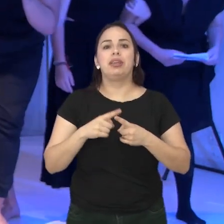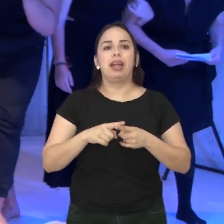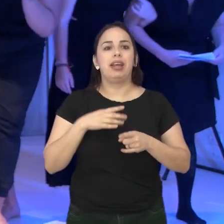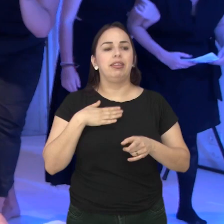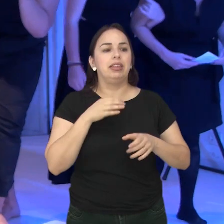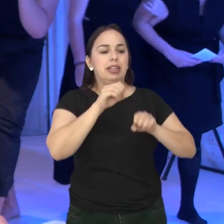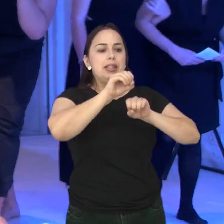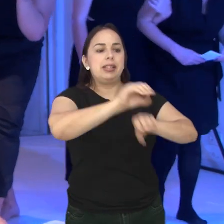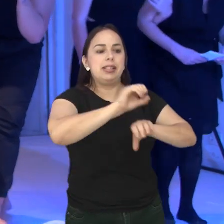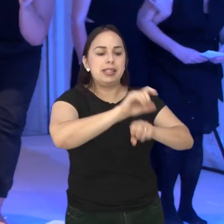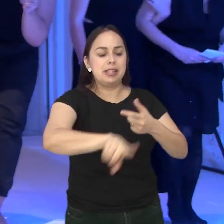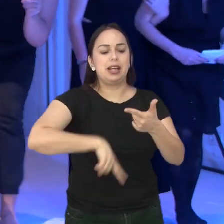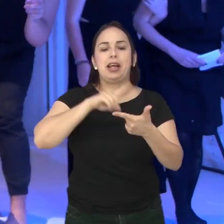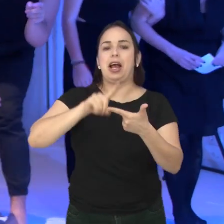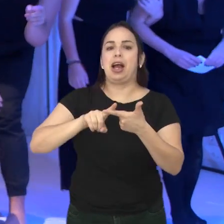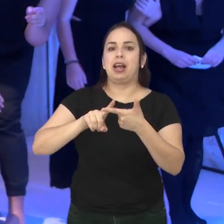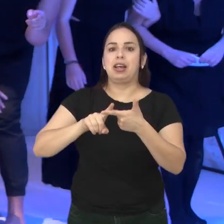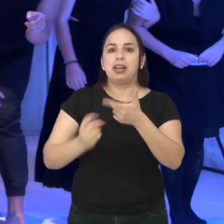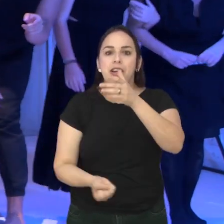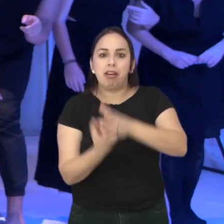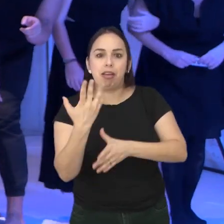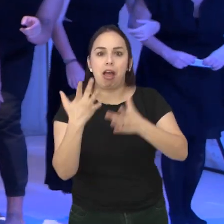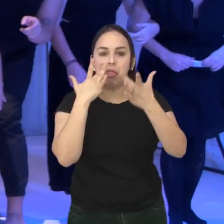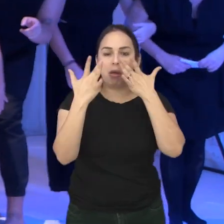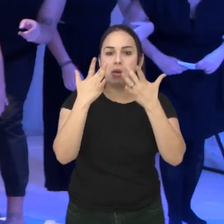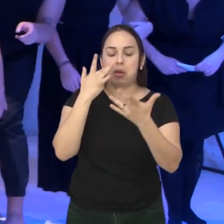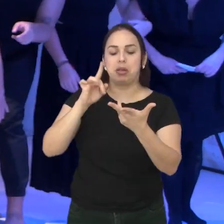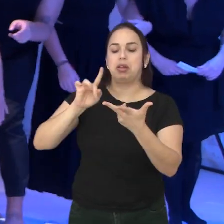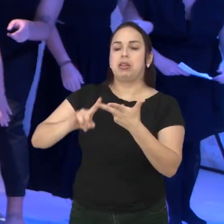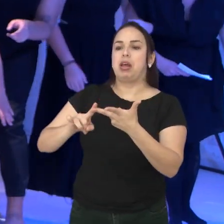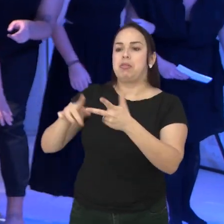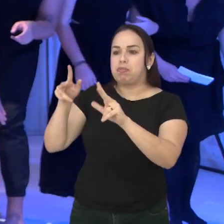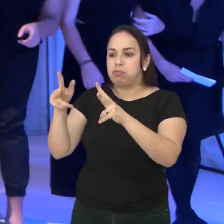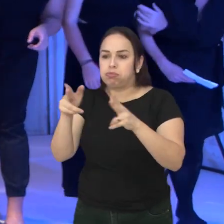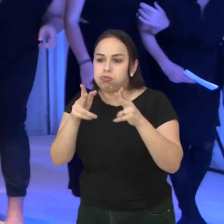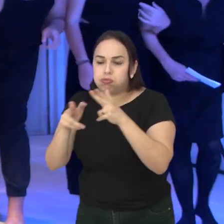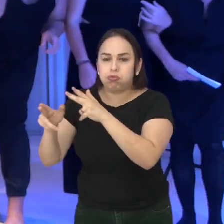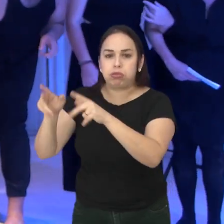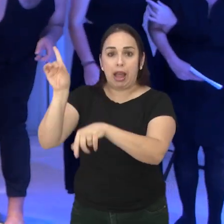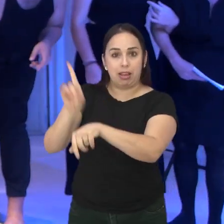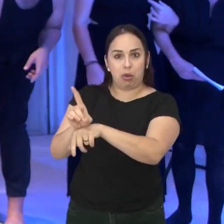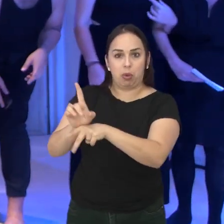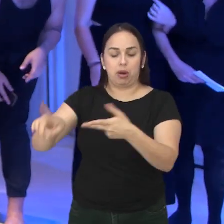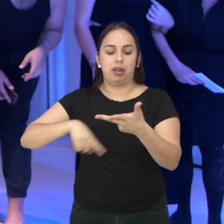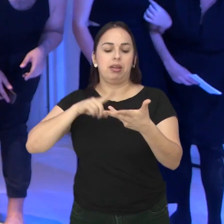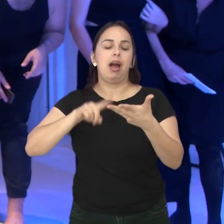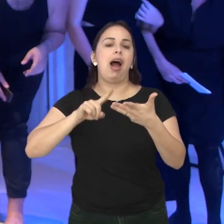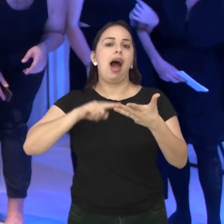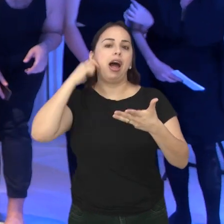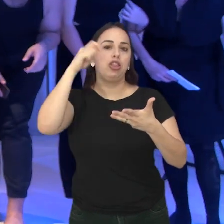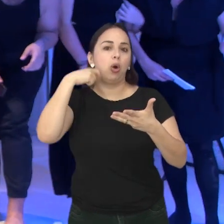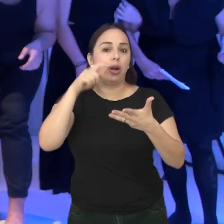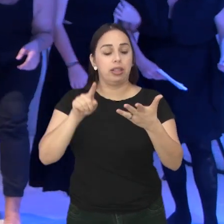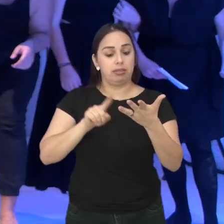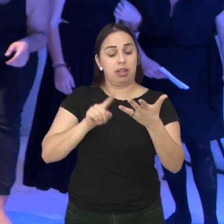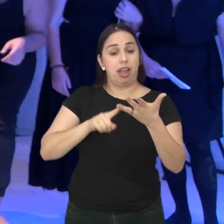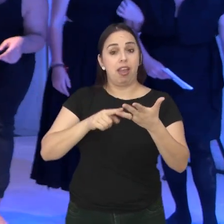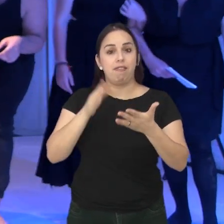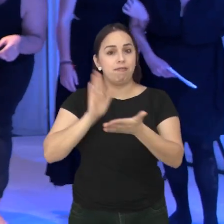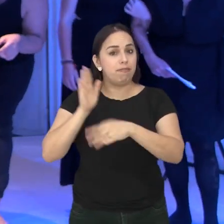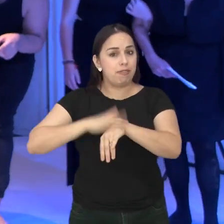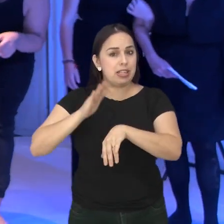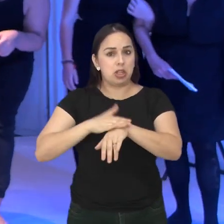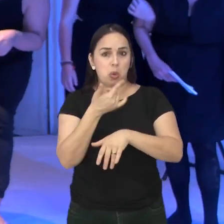está envolvido em várias coisas, dando aula, montando espetáculos, dirigindo, trabalhando como ator, fazendo outras